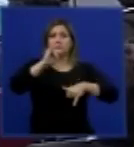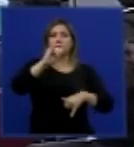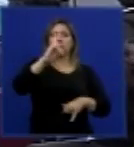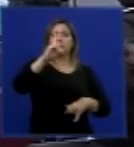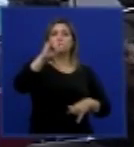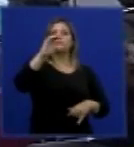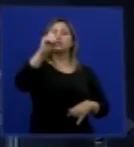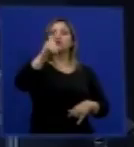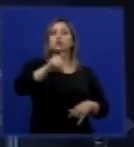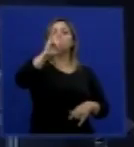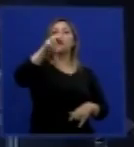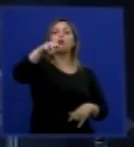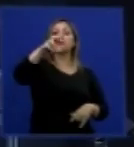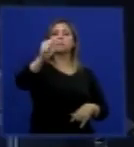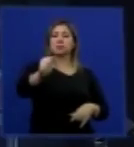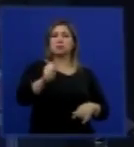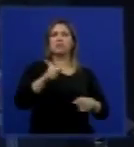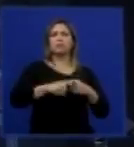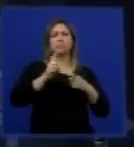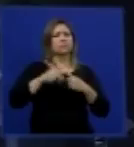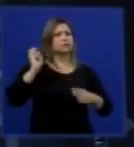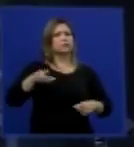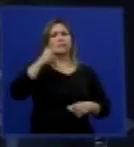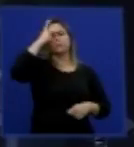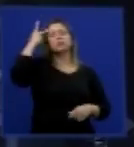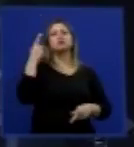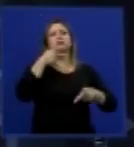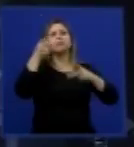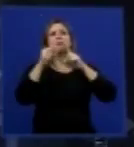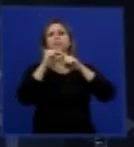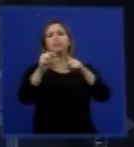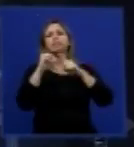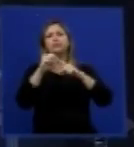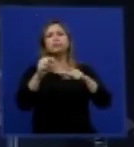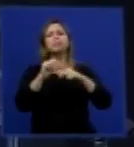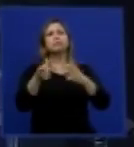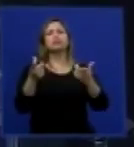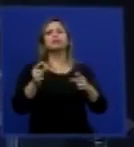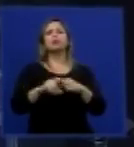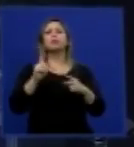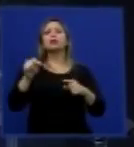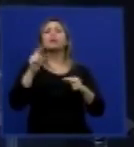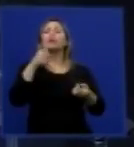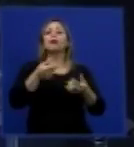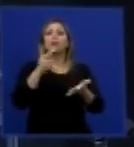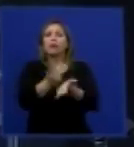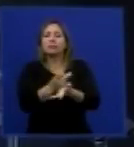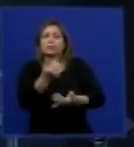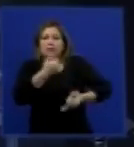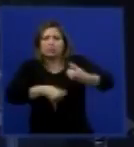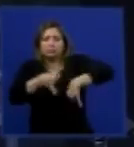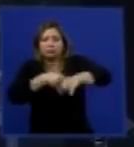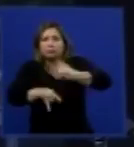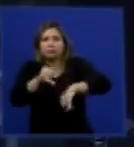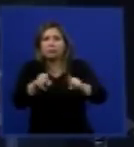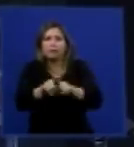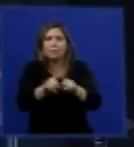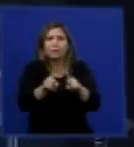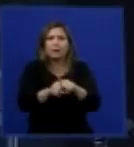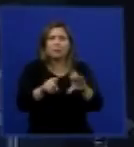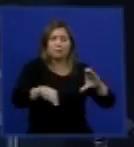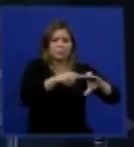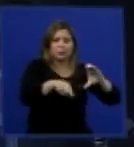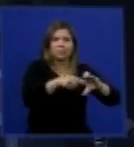que são amplamente citados nessa discussão e que sabidamente são produzidos pela queima de pneu a céu aberto como são